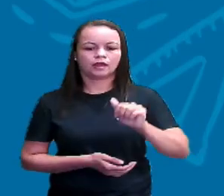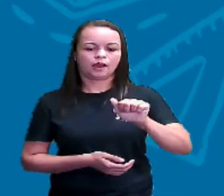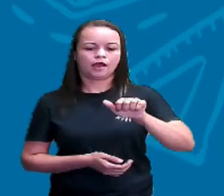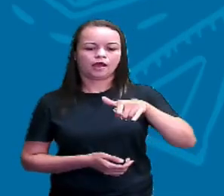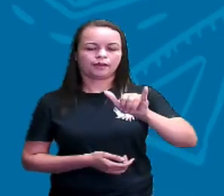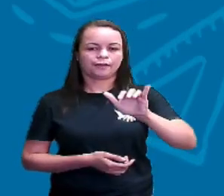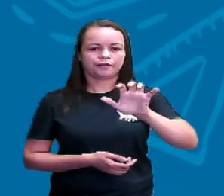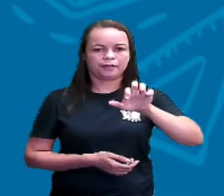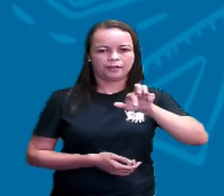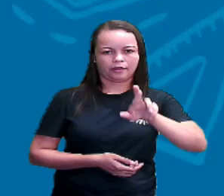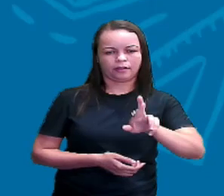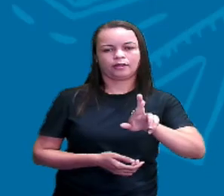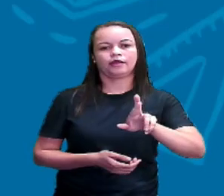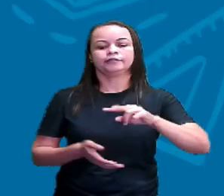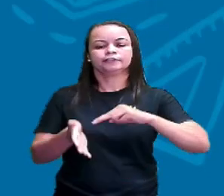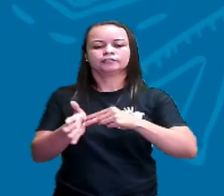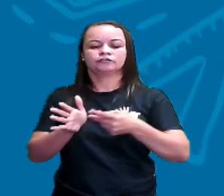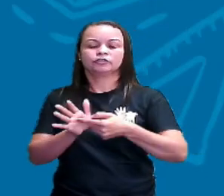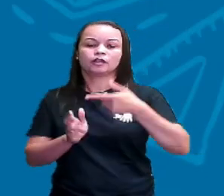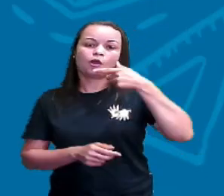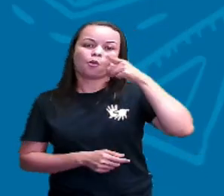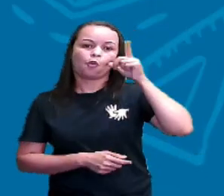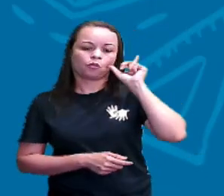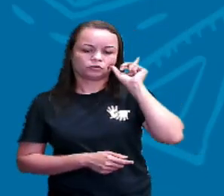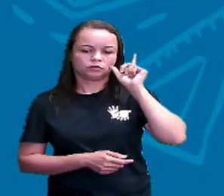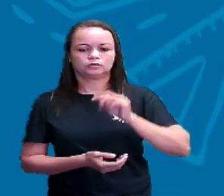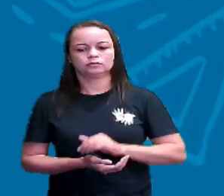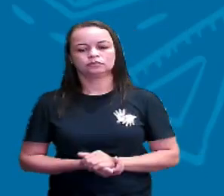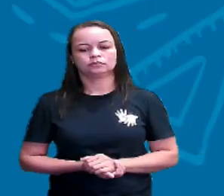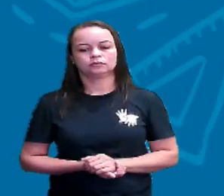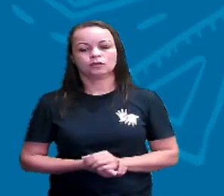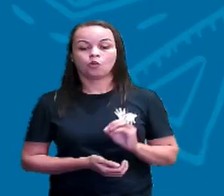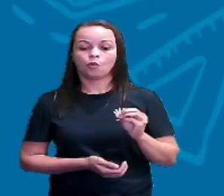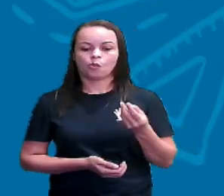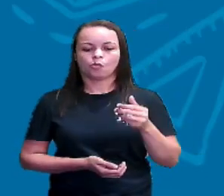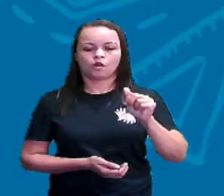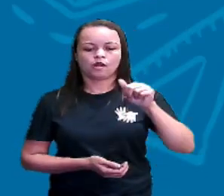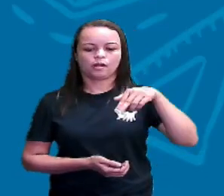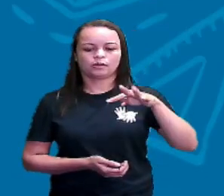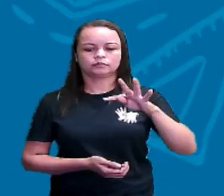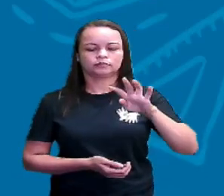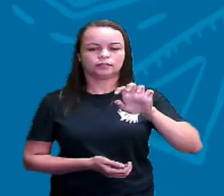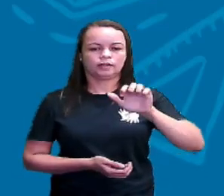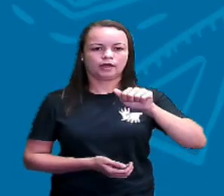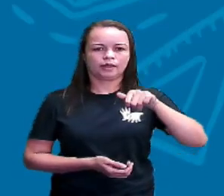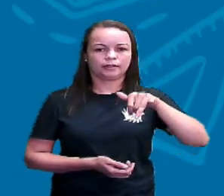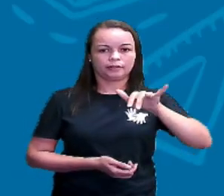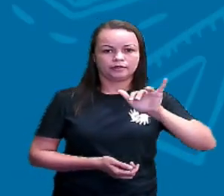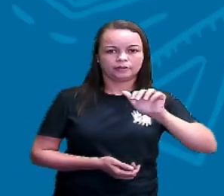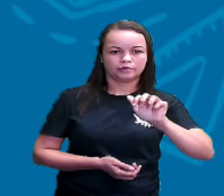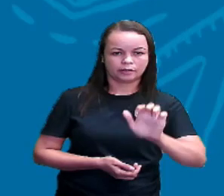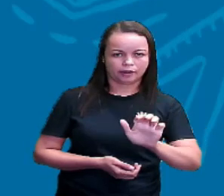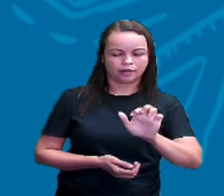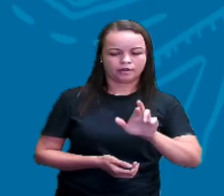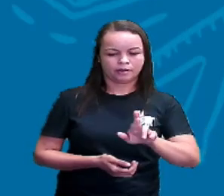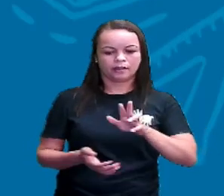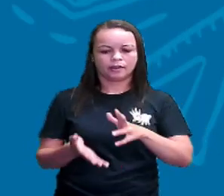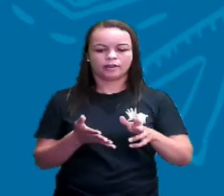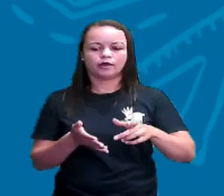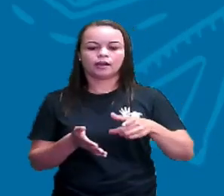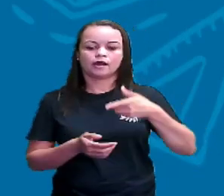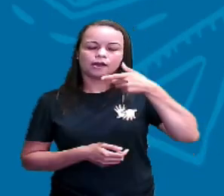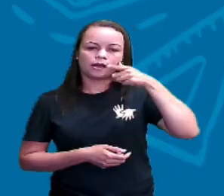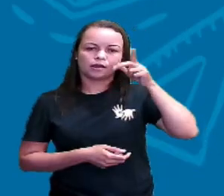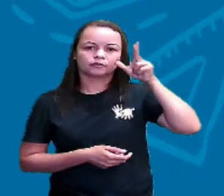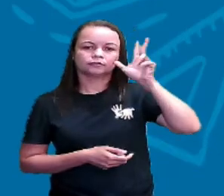significa ontem, ou anteayer, antes de ontem. Aí a gente tem fim de